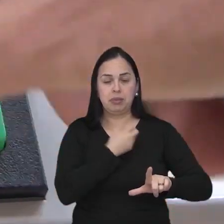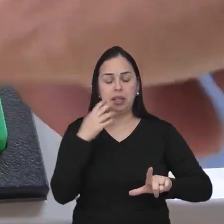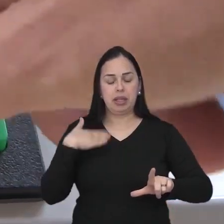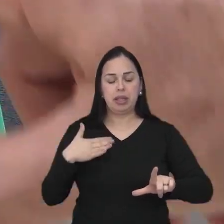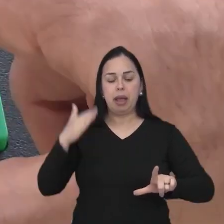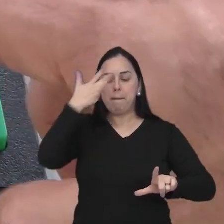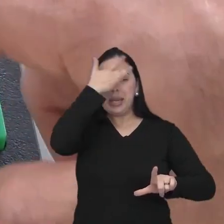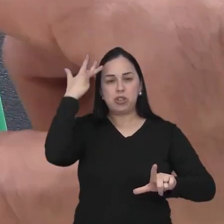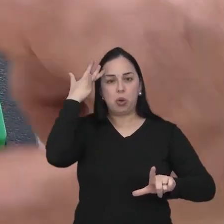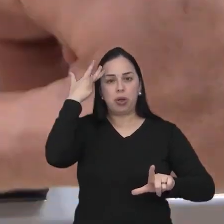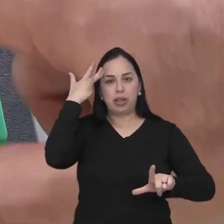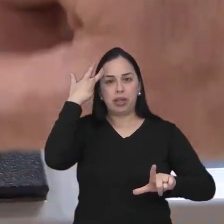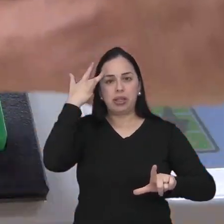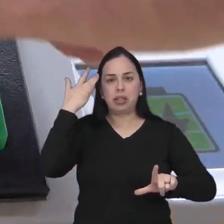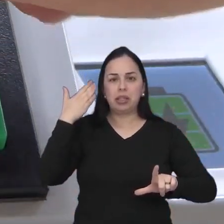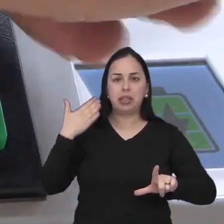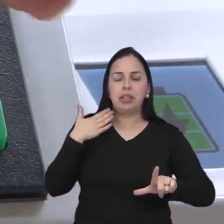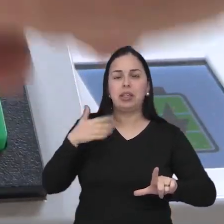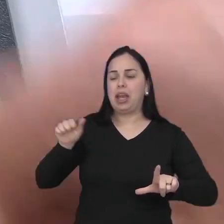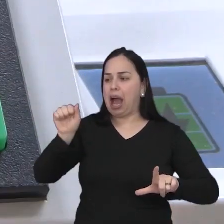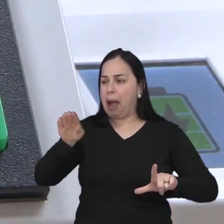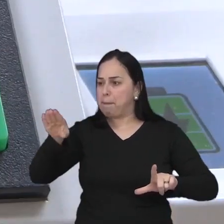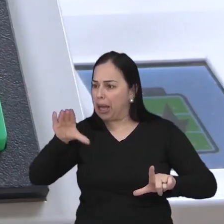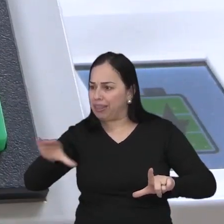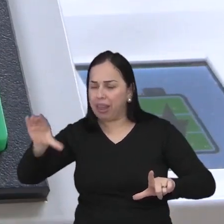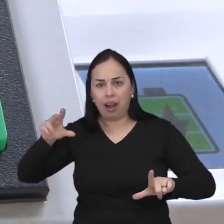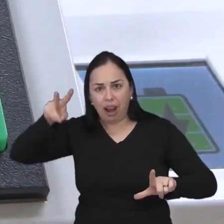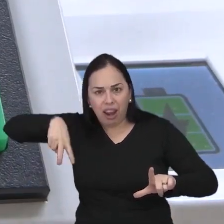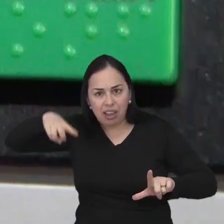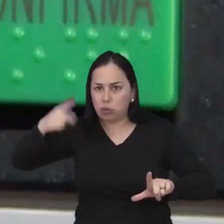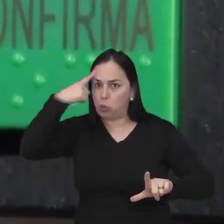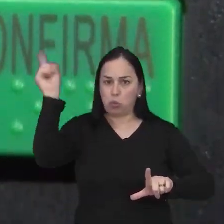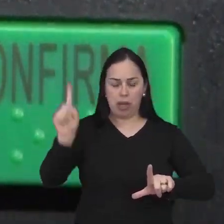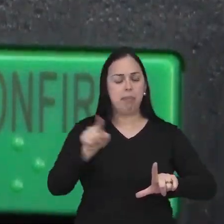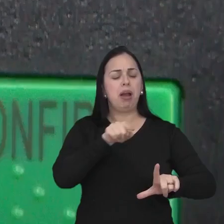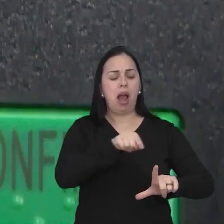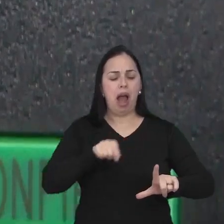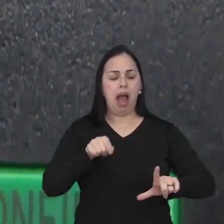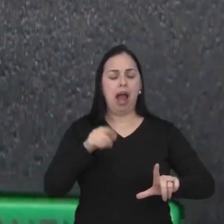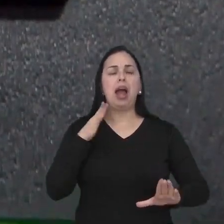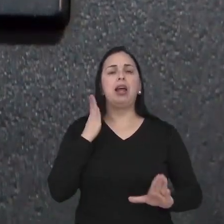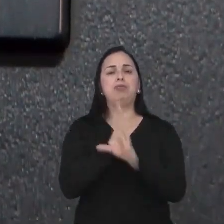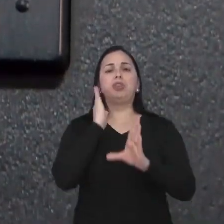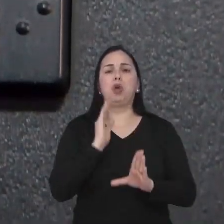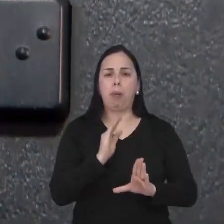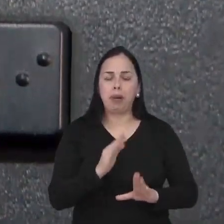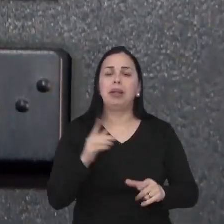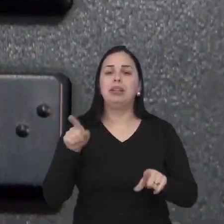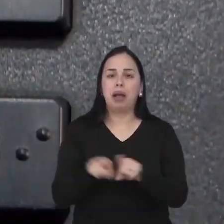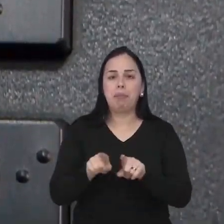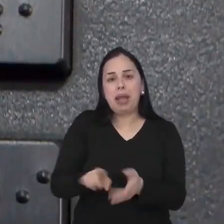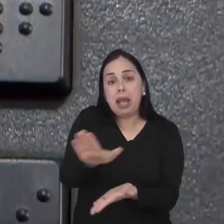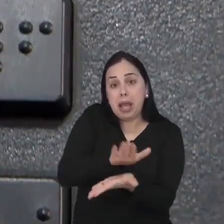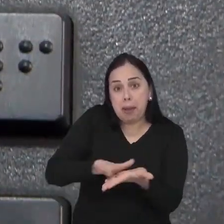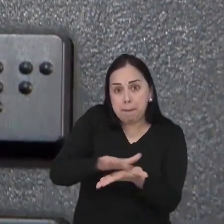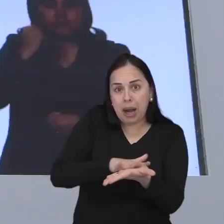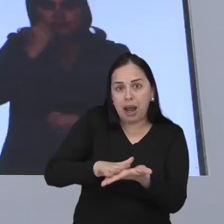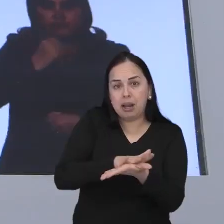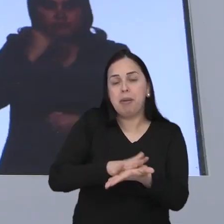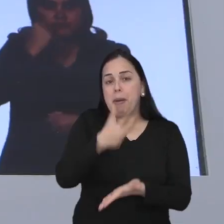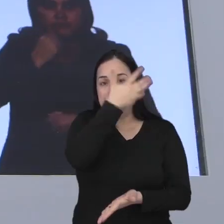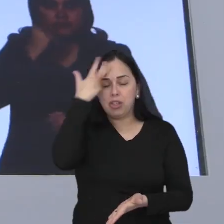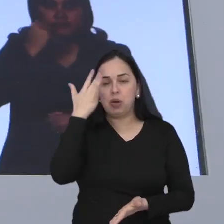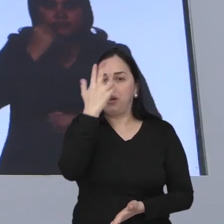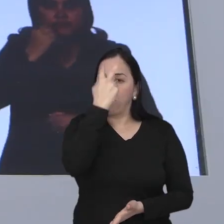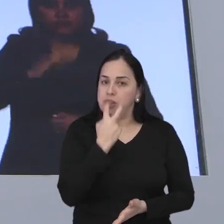que facilita o entendimento de pessoas com pouca alfabetização. Também tem legendas em braille para deficientes visuais